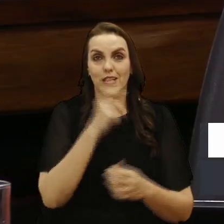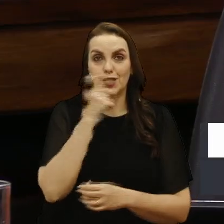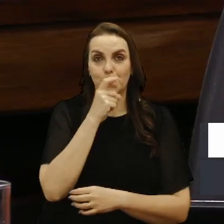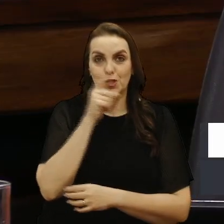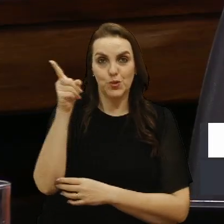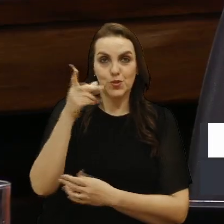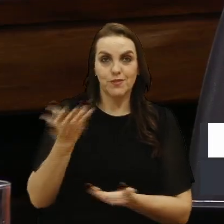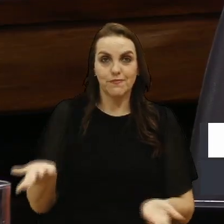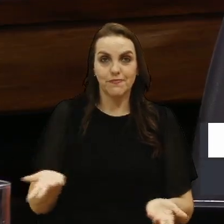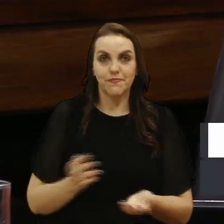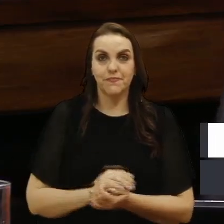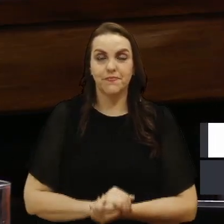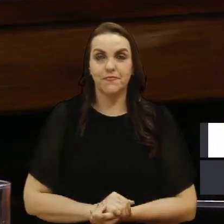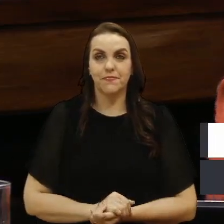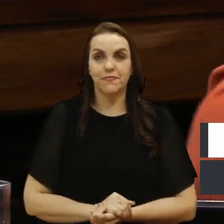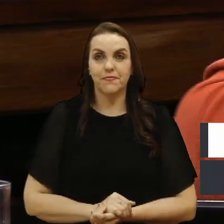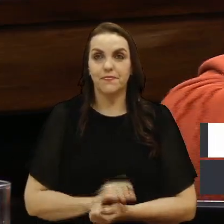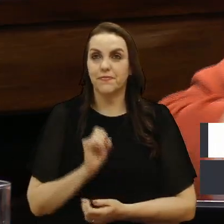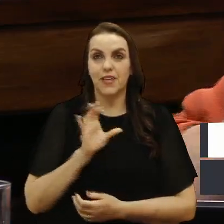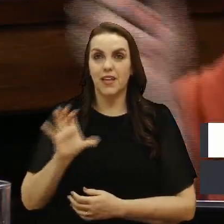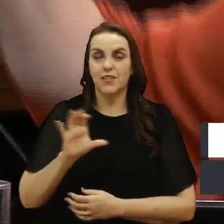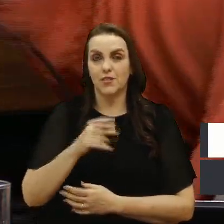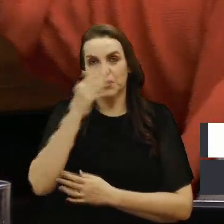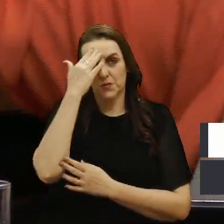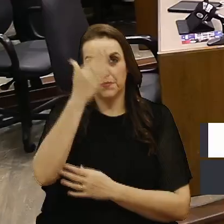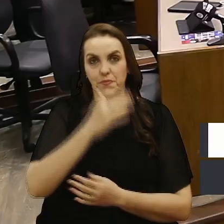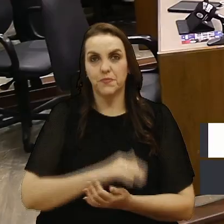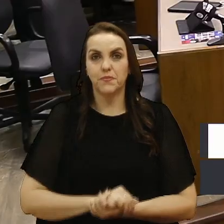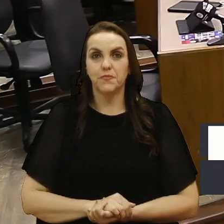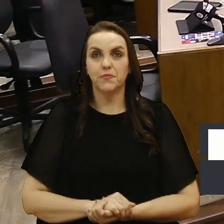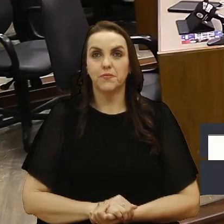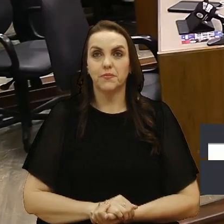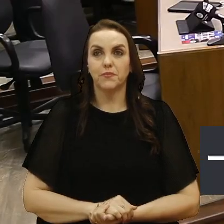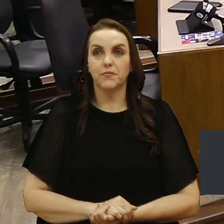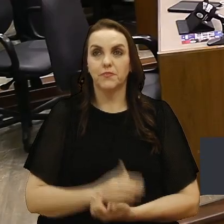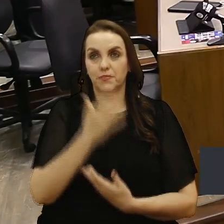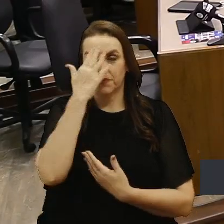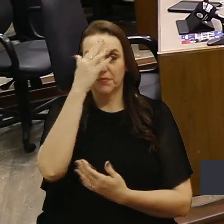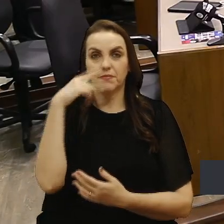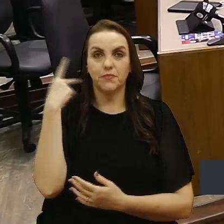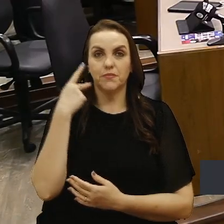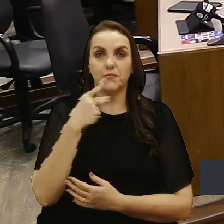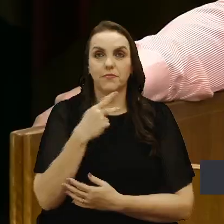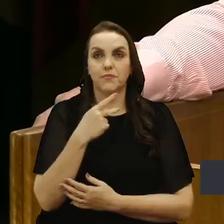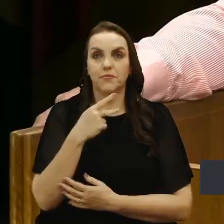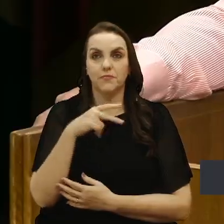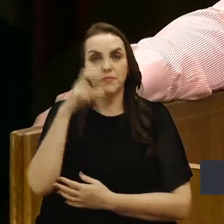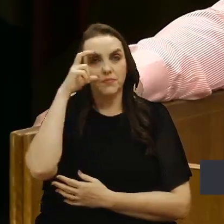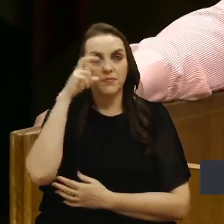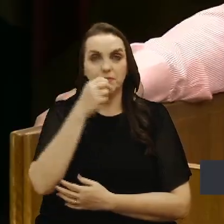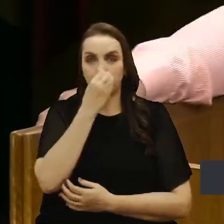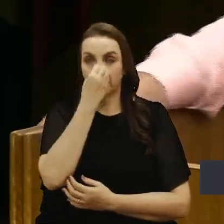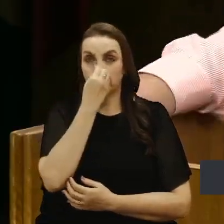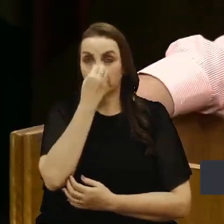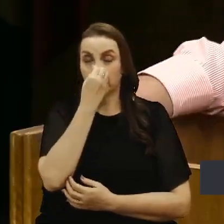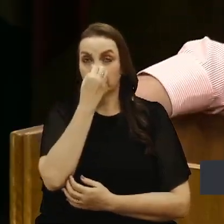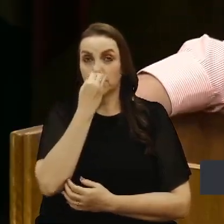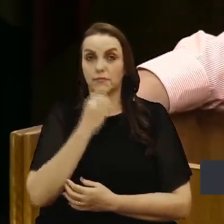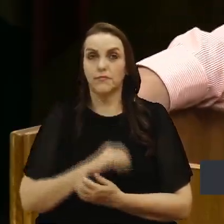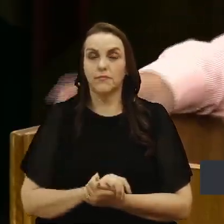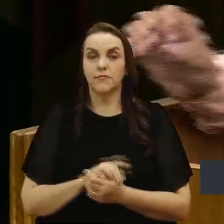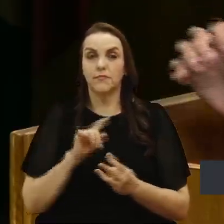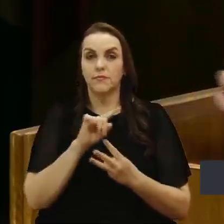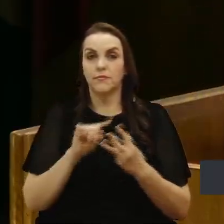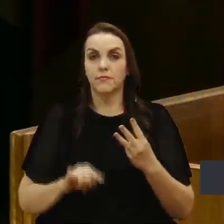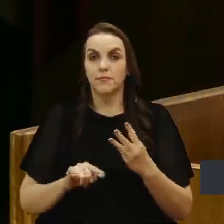mentirosos? Seria isso, muito obrigada. Obrigado, vereadora Sandra. Bom, quero falar de dois assuntos, três, na verdade. O